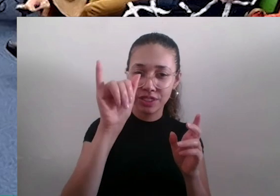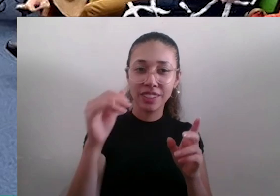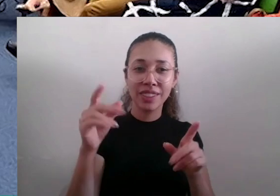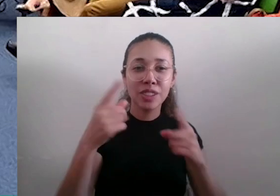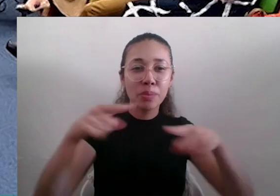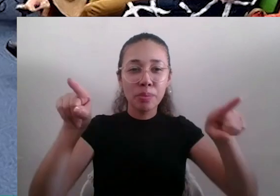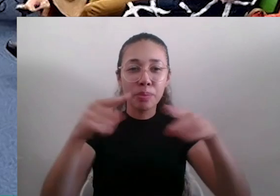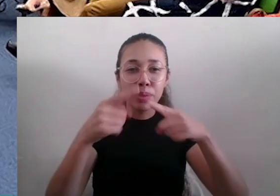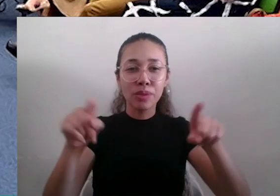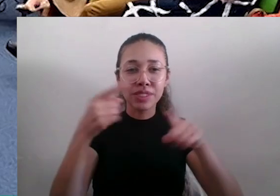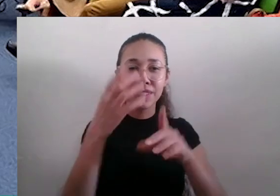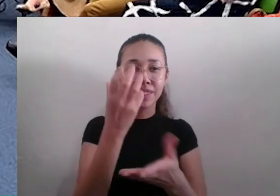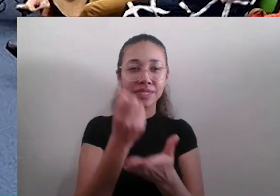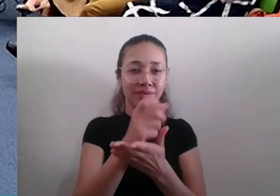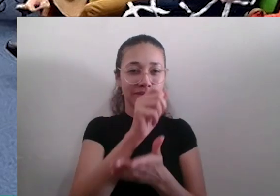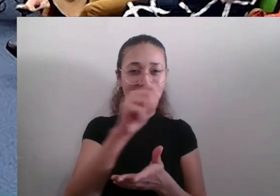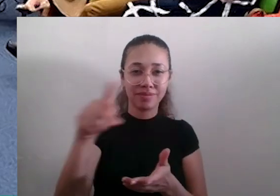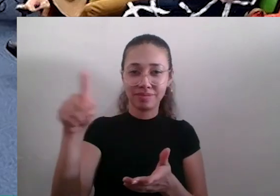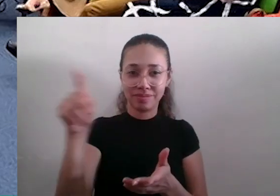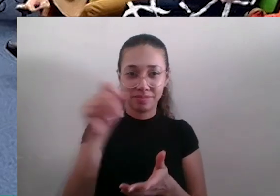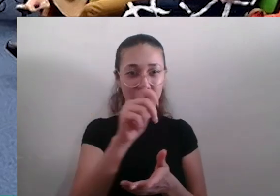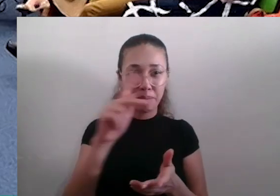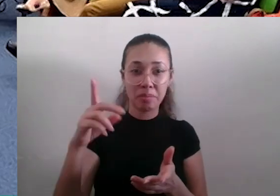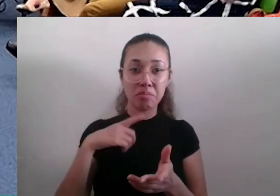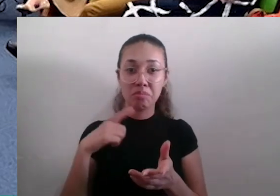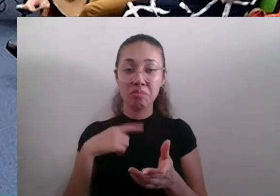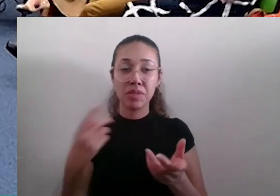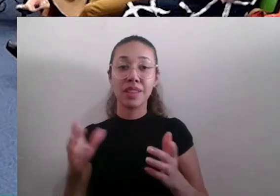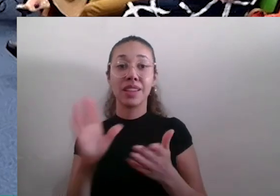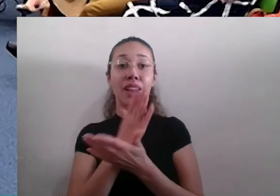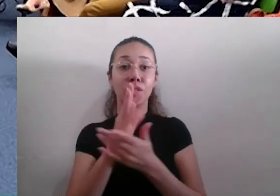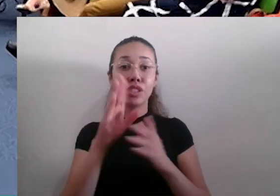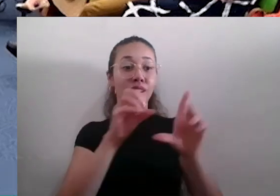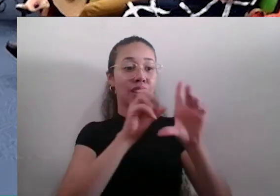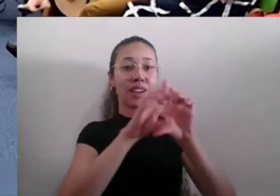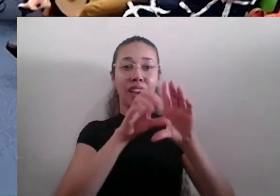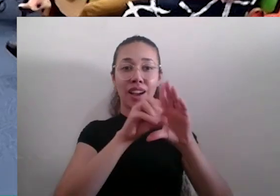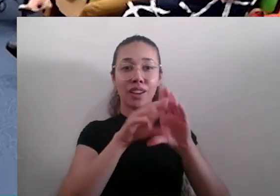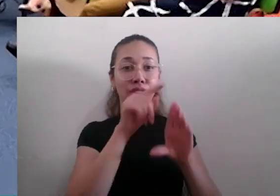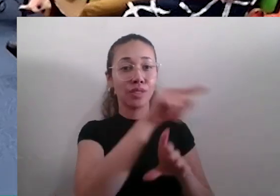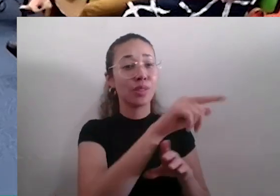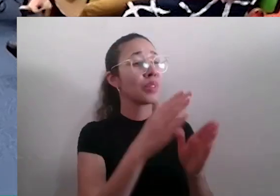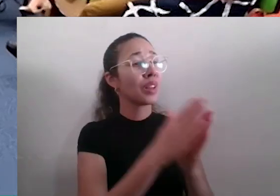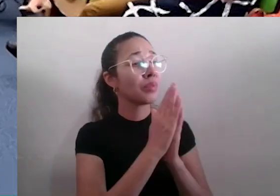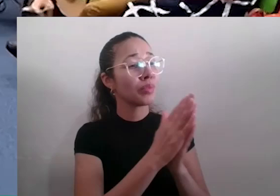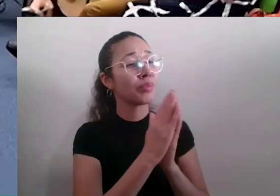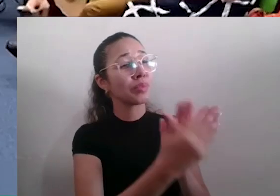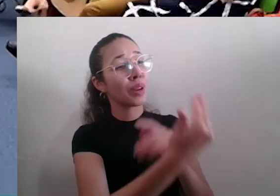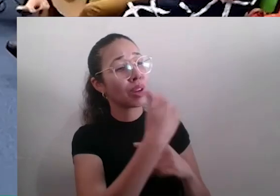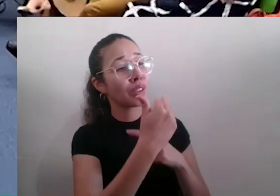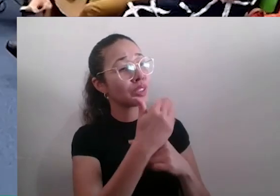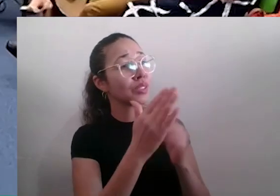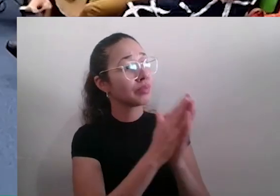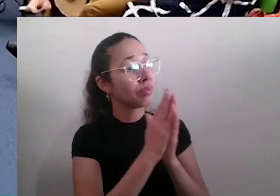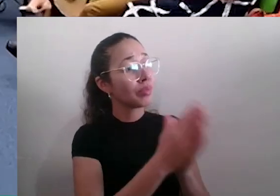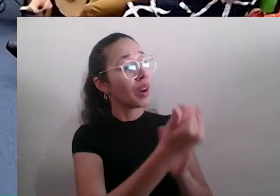tem não adianta você pode chorar pedir pelo amor de Deus eu já fiz esse papel de pelo amor de Deus dizer por favor entendeu Eu sou a eu sou a